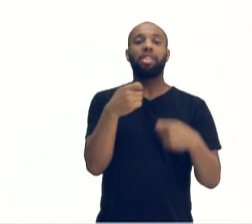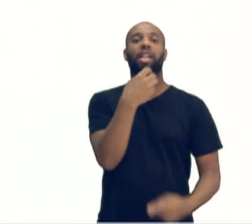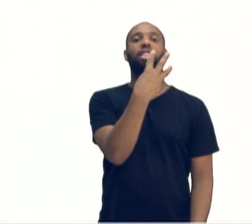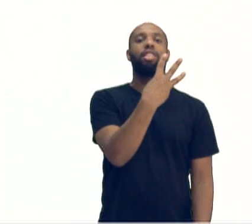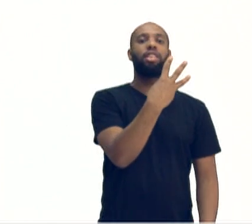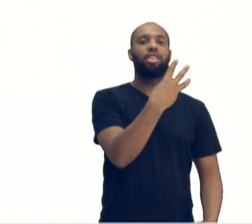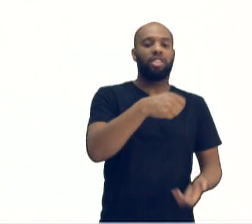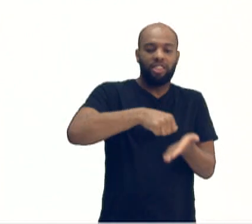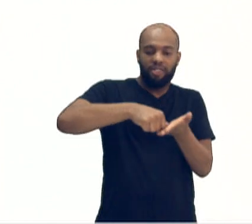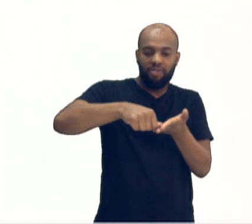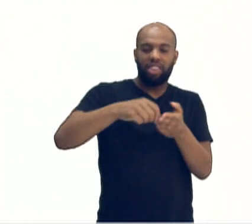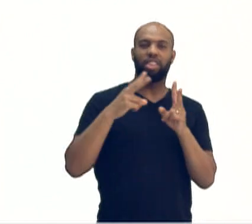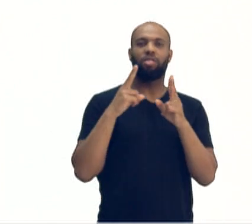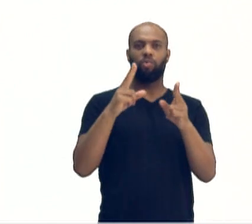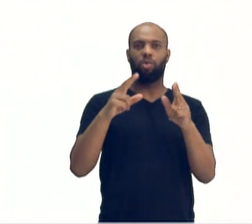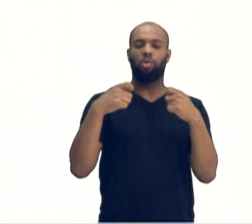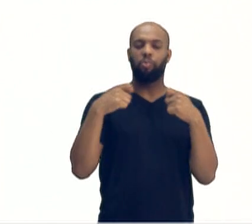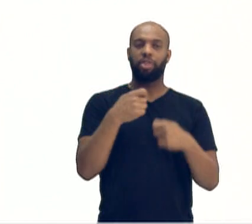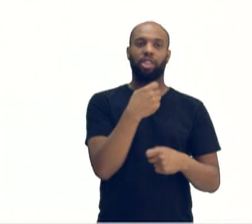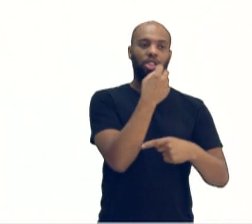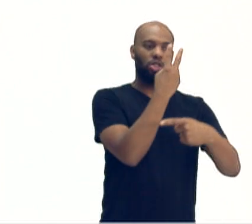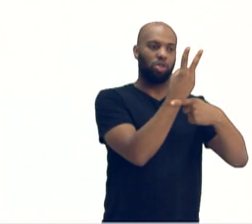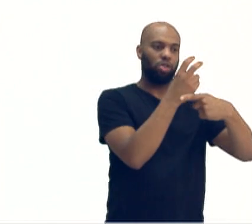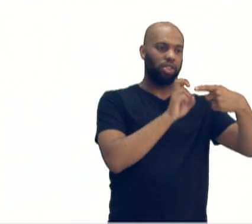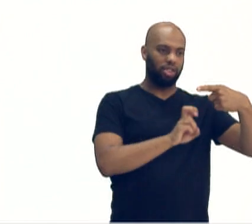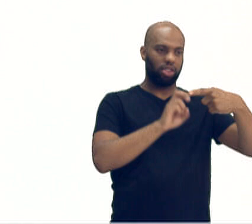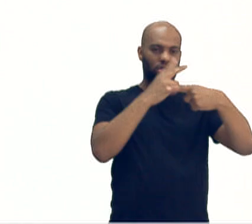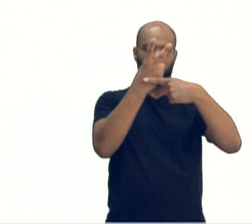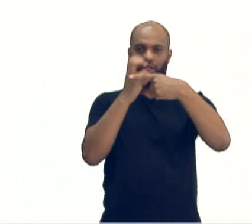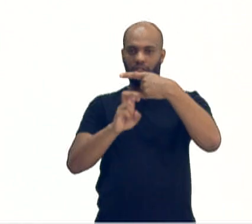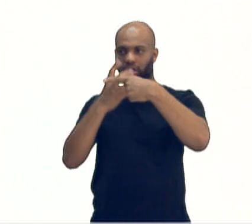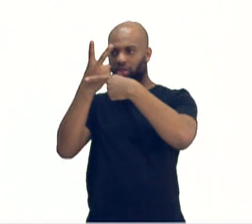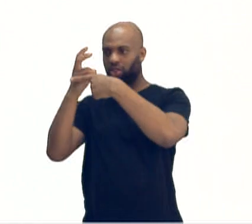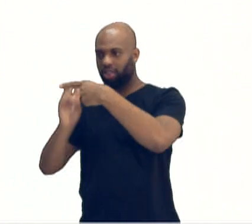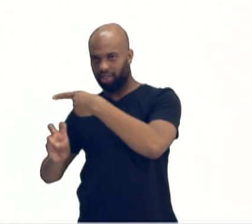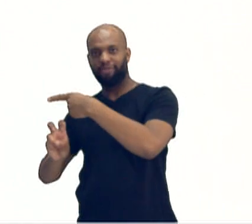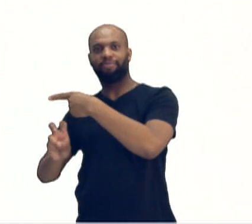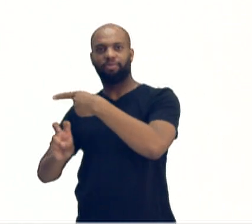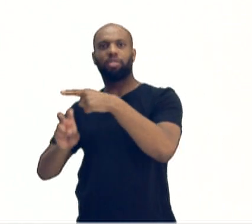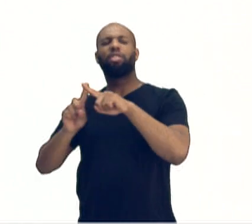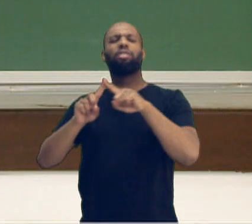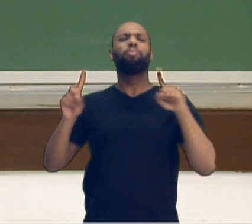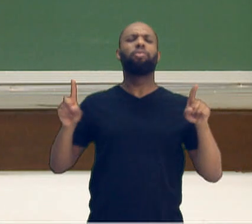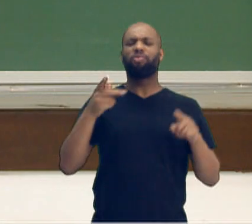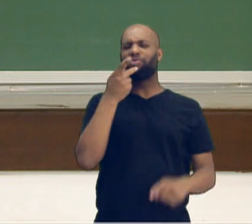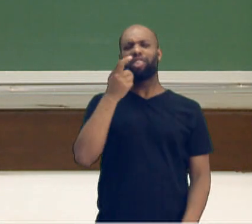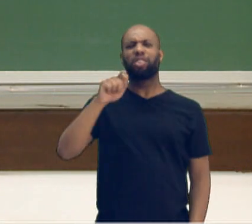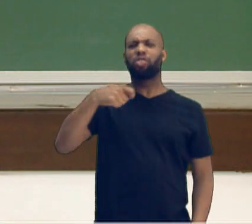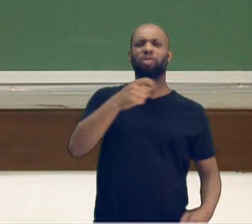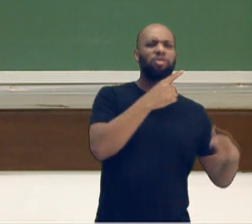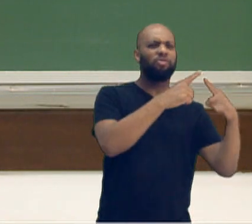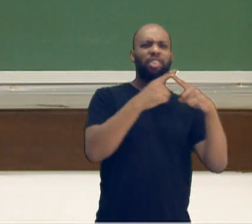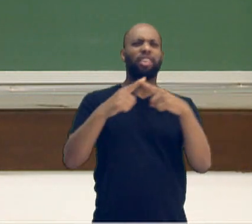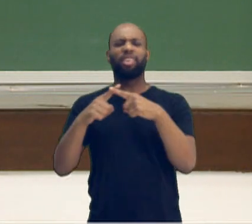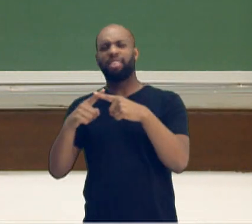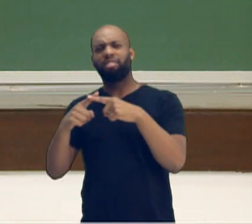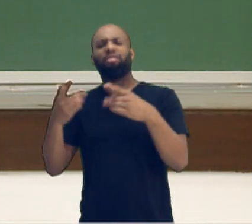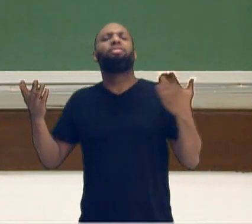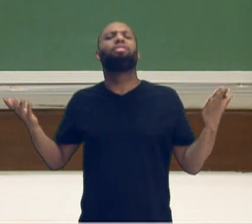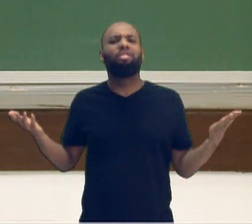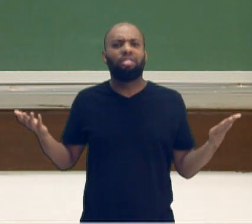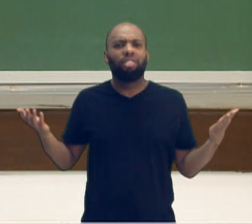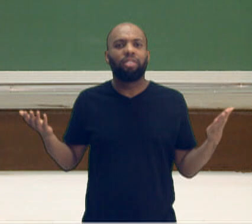3 fitas iguais. Então, ela vai precisar de 2/5, mais 2/5, mais 2/5. Mas, professor, a gente não está falando de multiplicação?